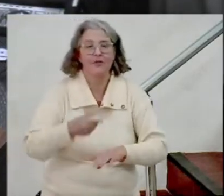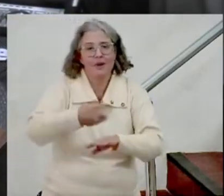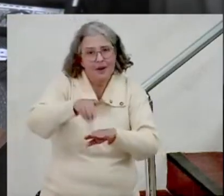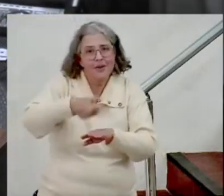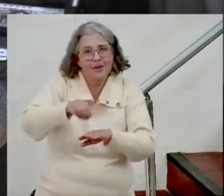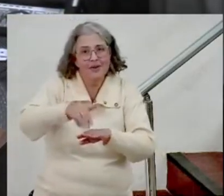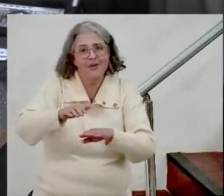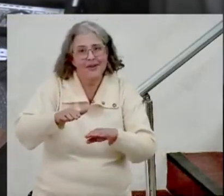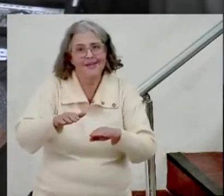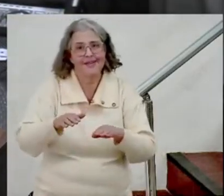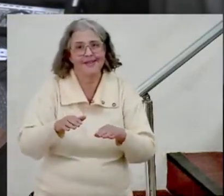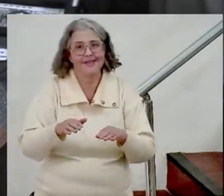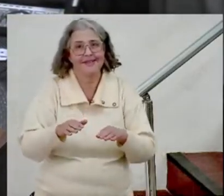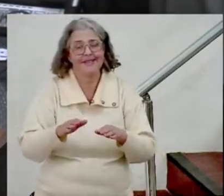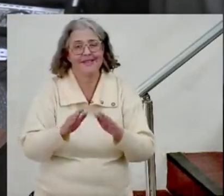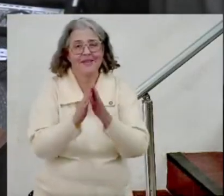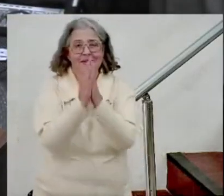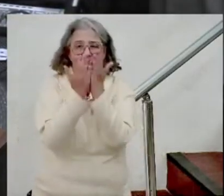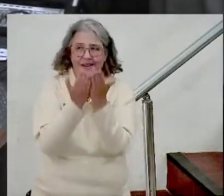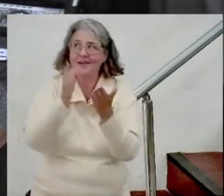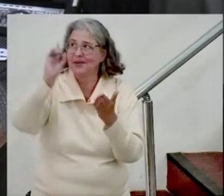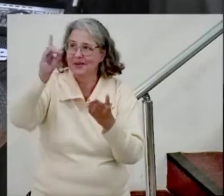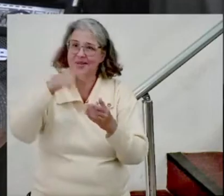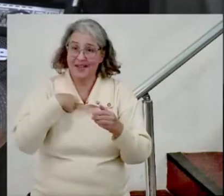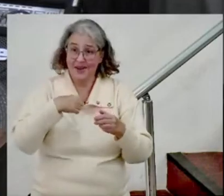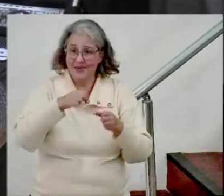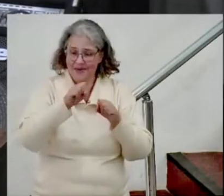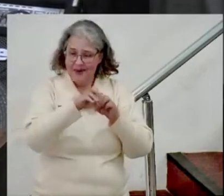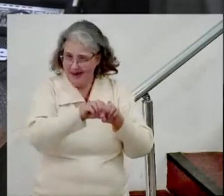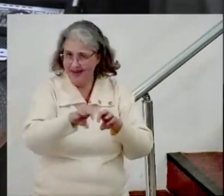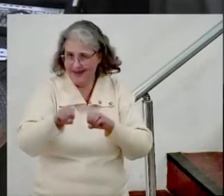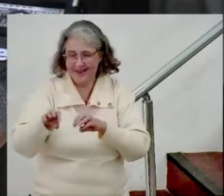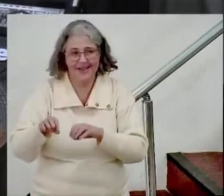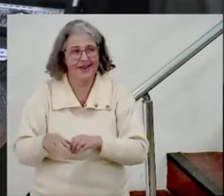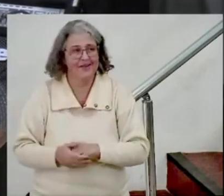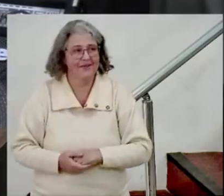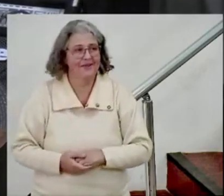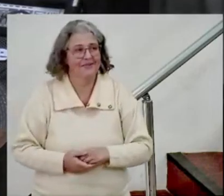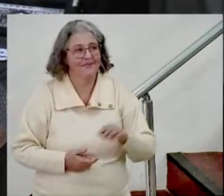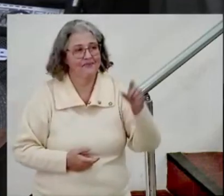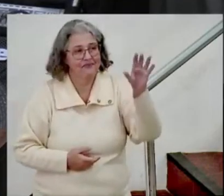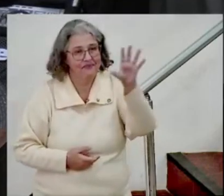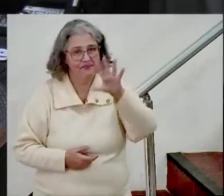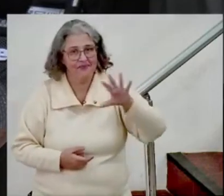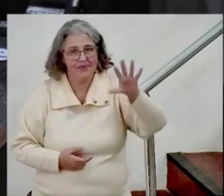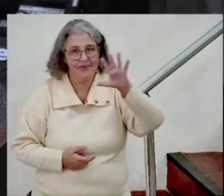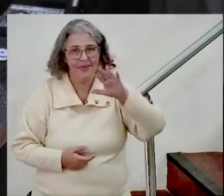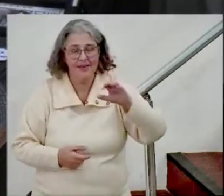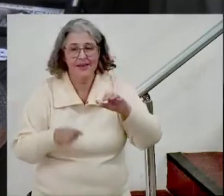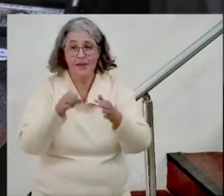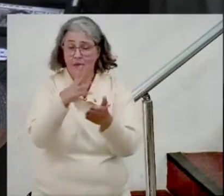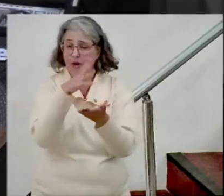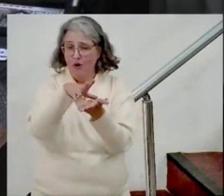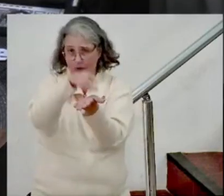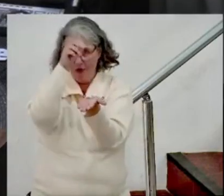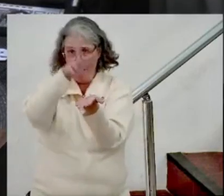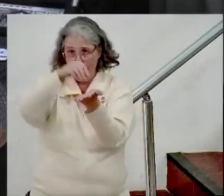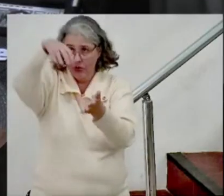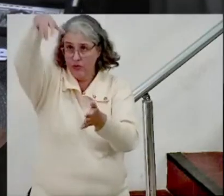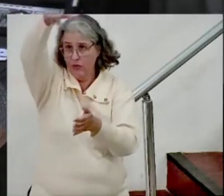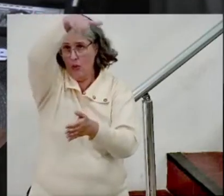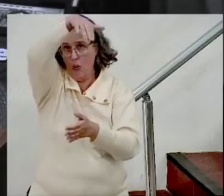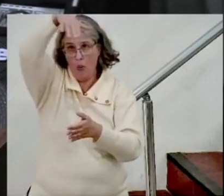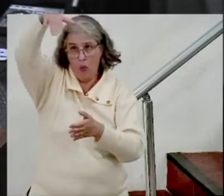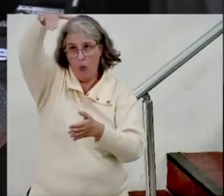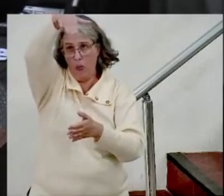da Lapa, lecionando para os jovens na escola dominical. Essa é uma foto aérea da cidade de Mossul, no Iraque. Mossul hoje tem